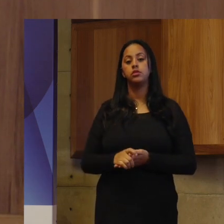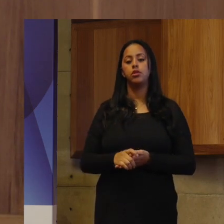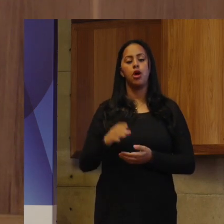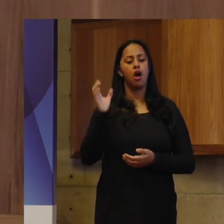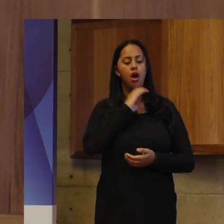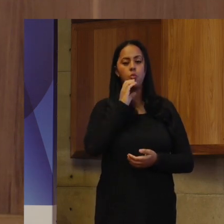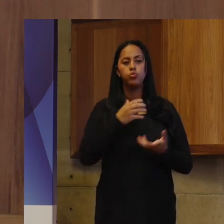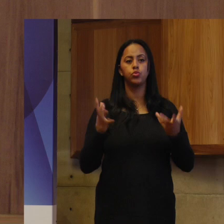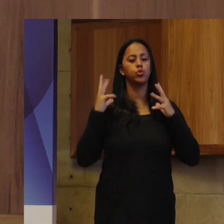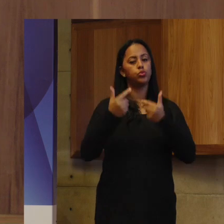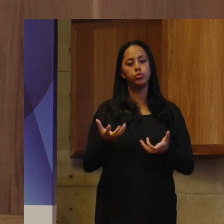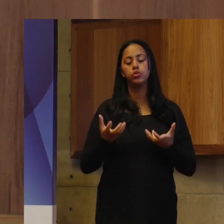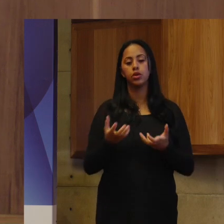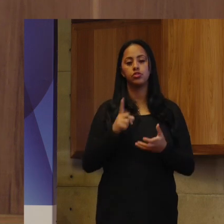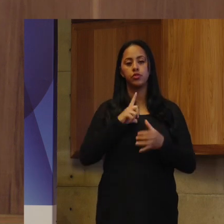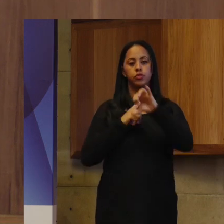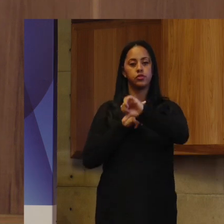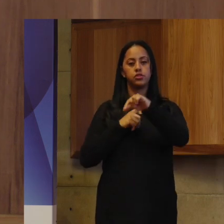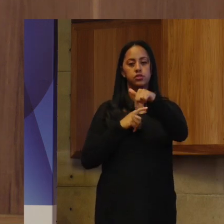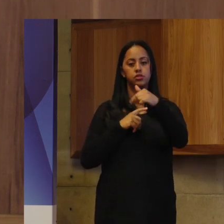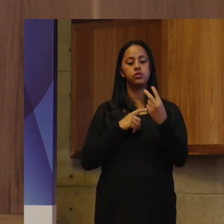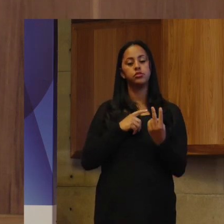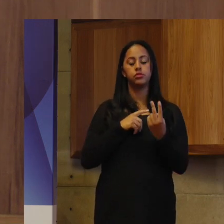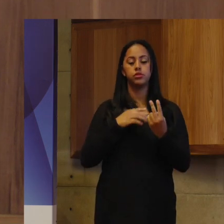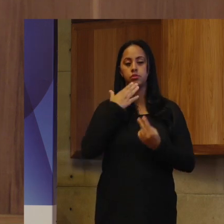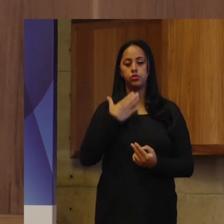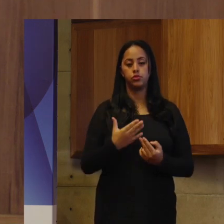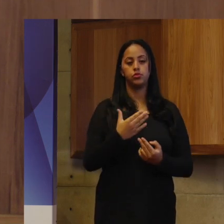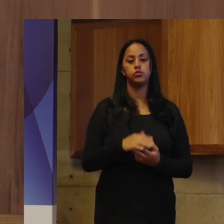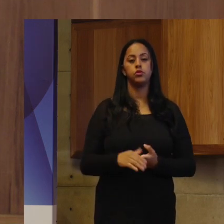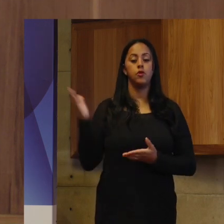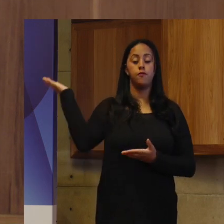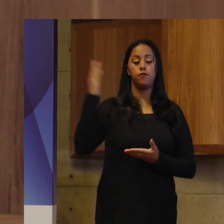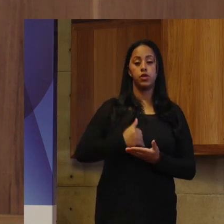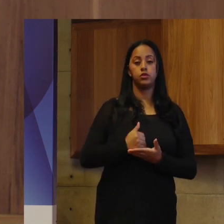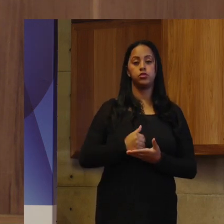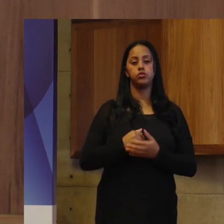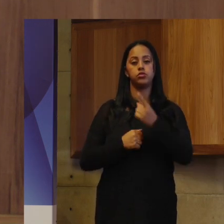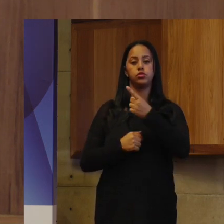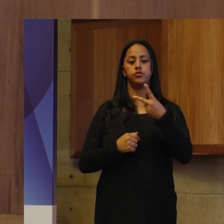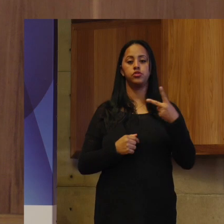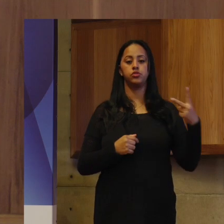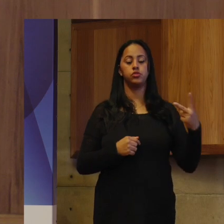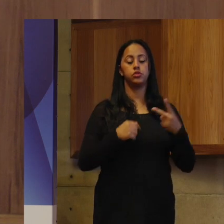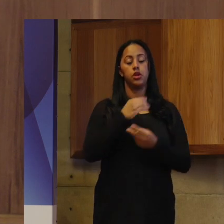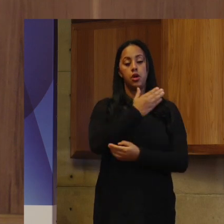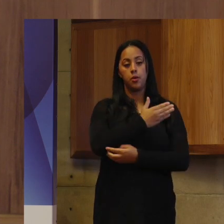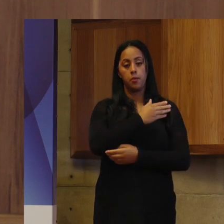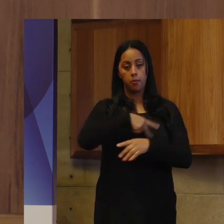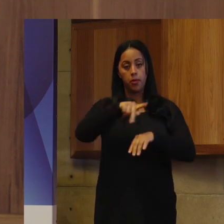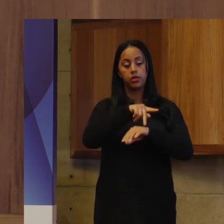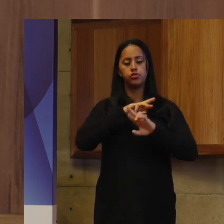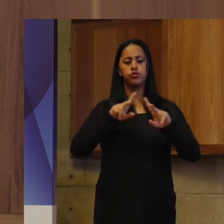concorrida. Nós tivemos 972 submissões, vinda de 122 países, de todas